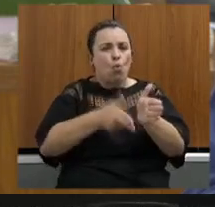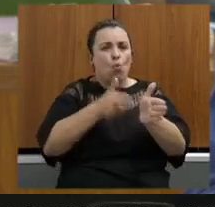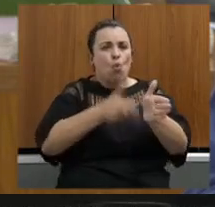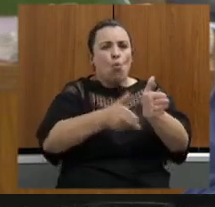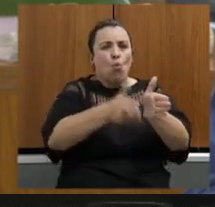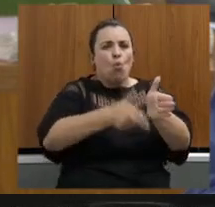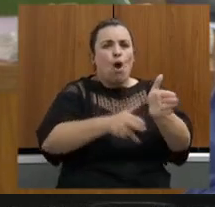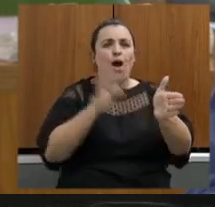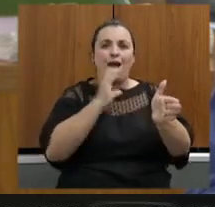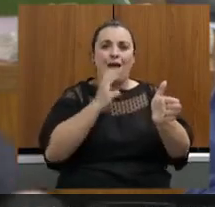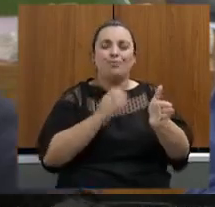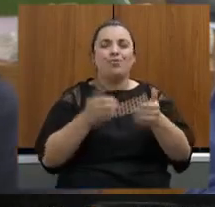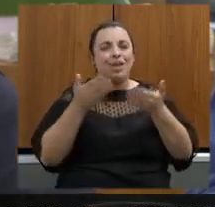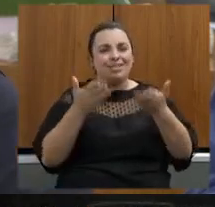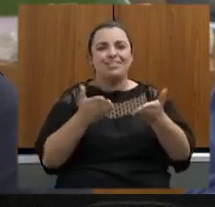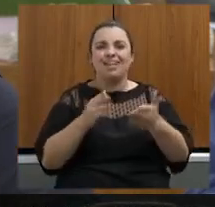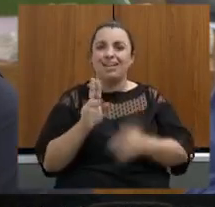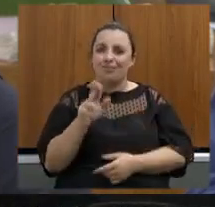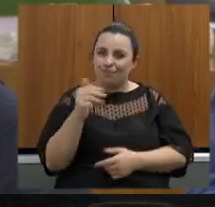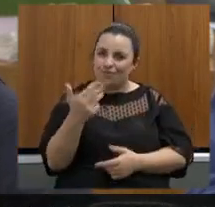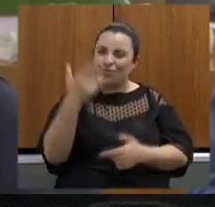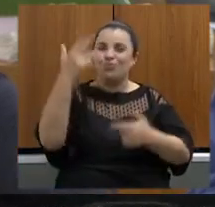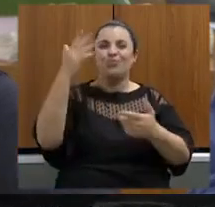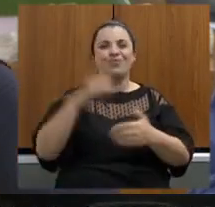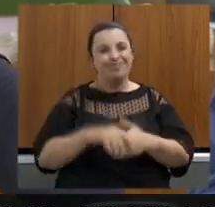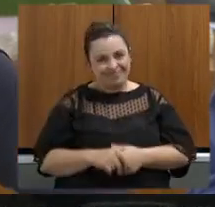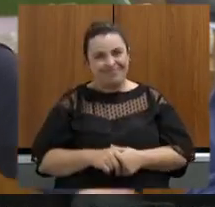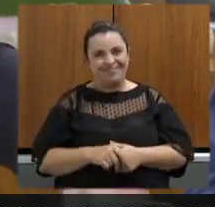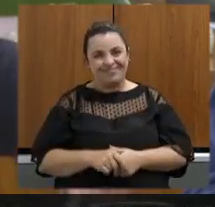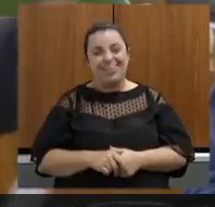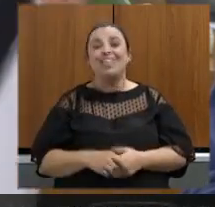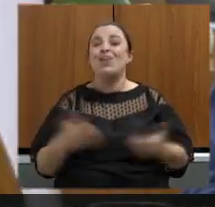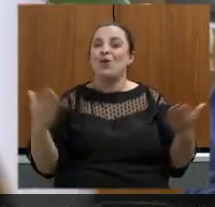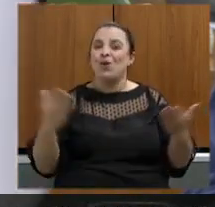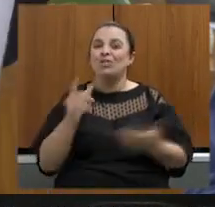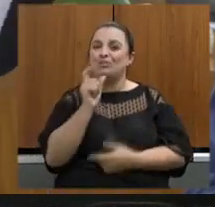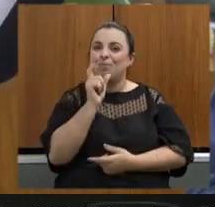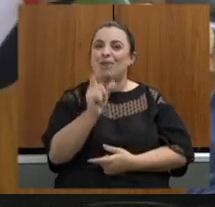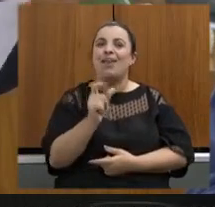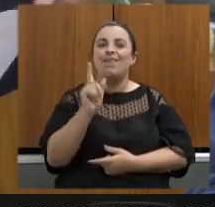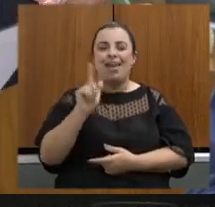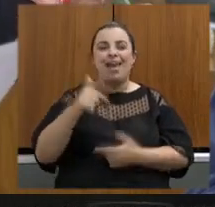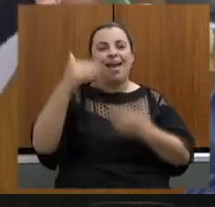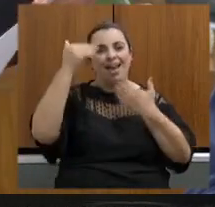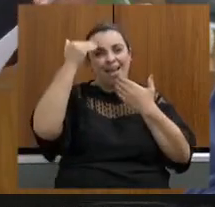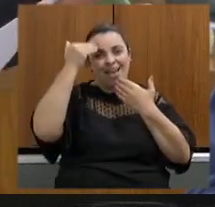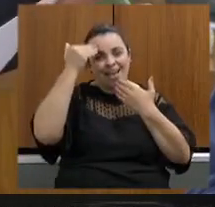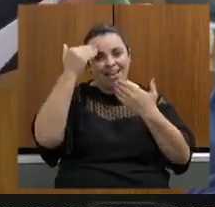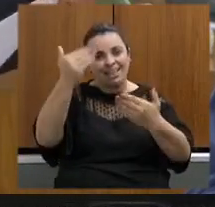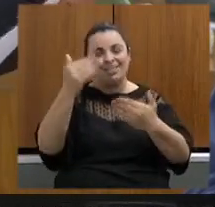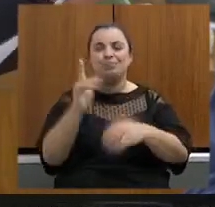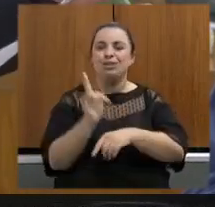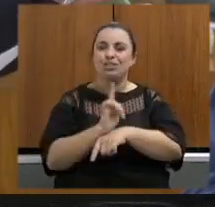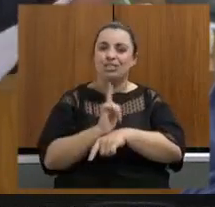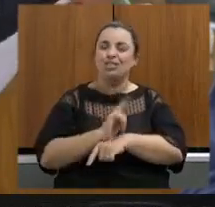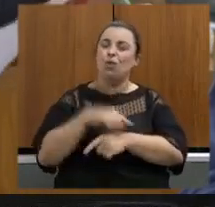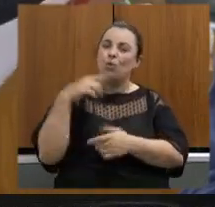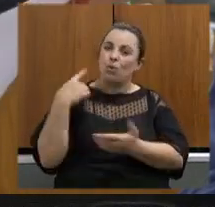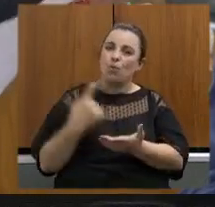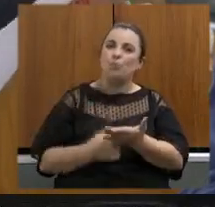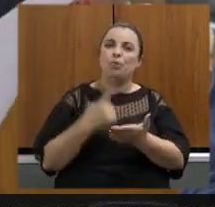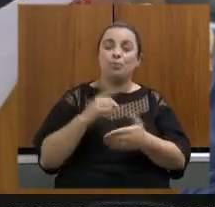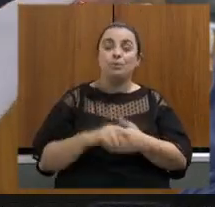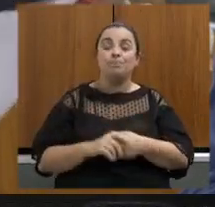e é isso aí viu então a minha palavra que hoje é de agradecimento a gestão e o compromisso